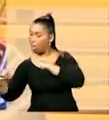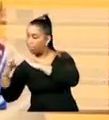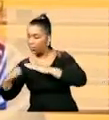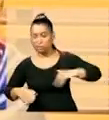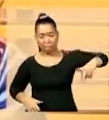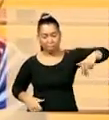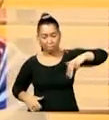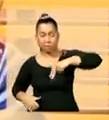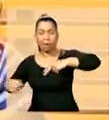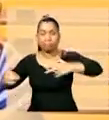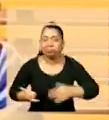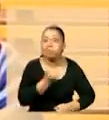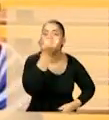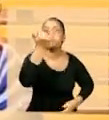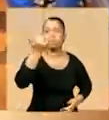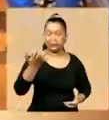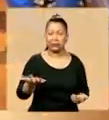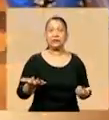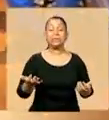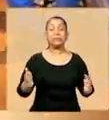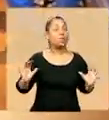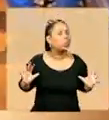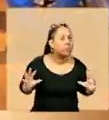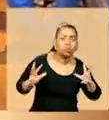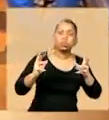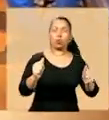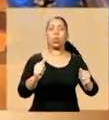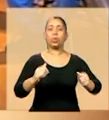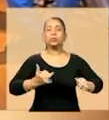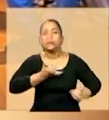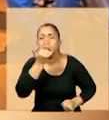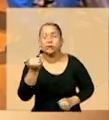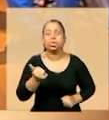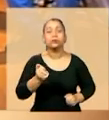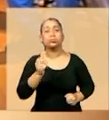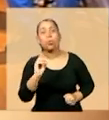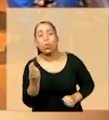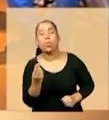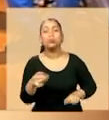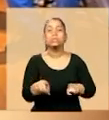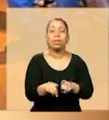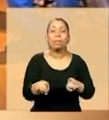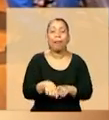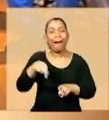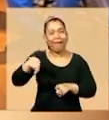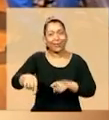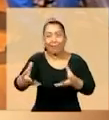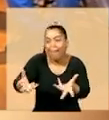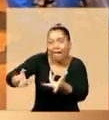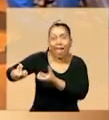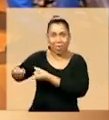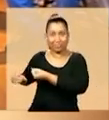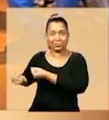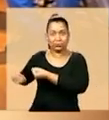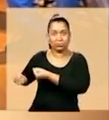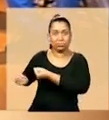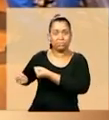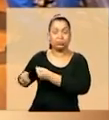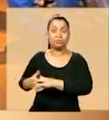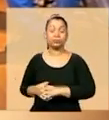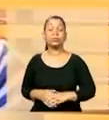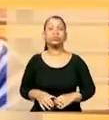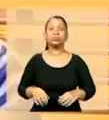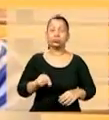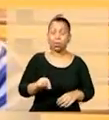e o trabalho do trabalhador. E são todos acidentes ocorridos em Rio Preto ou atendidos aqui, já que esses números chegam pelas unidades de